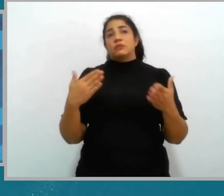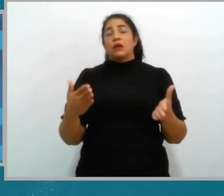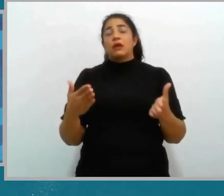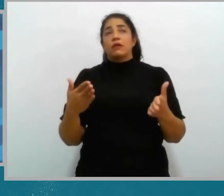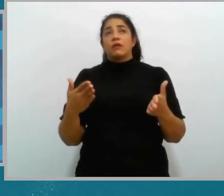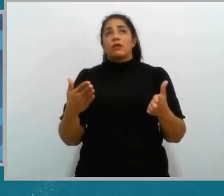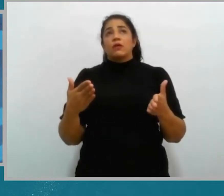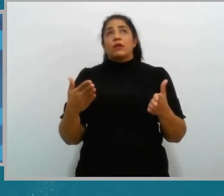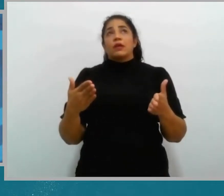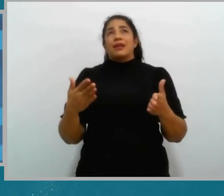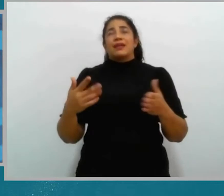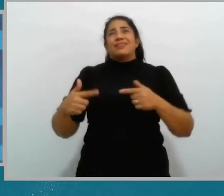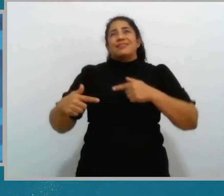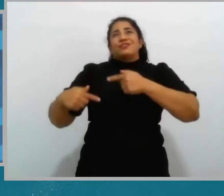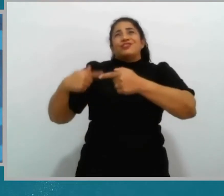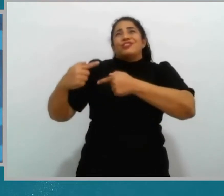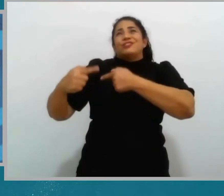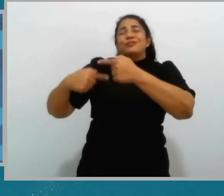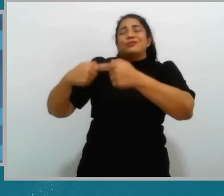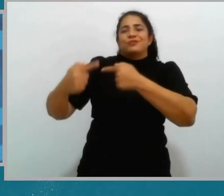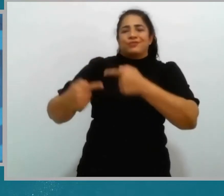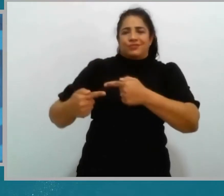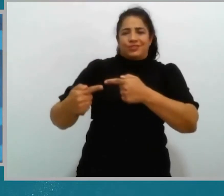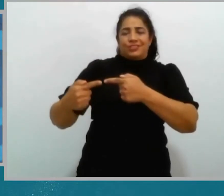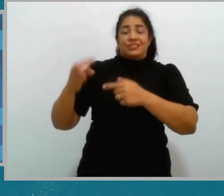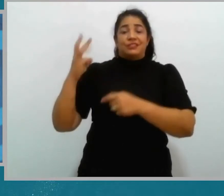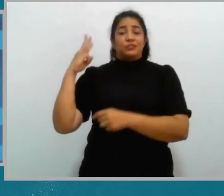que isso é importante? Porque